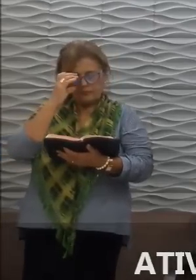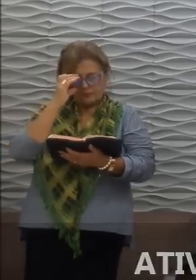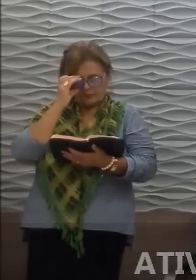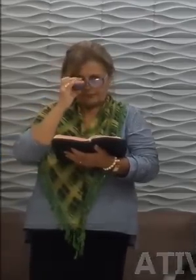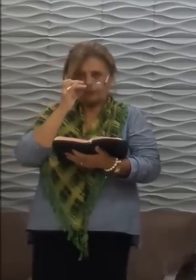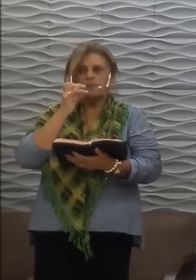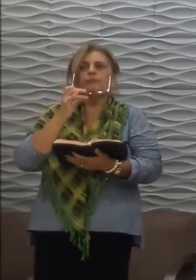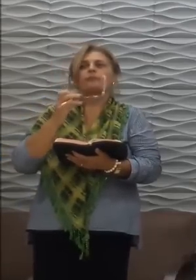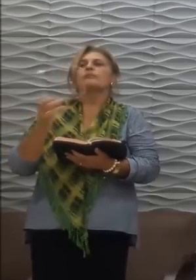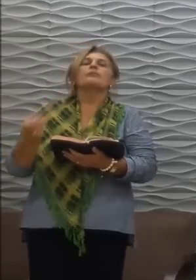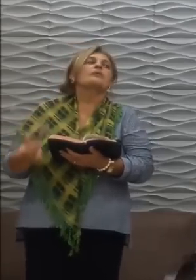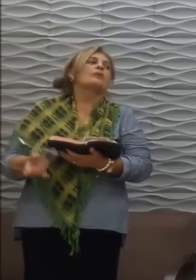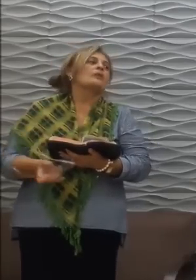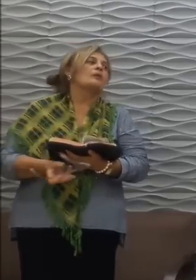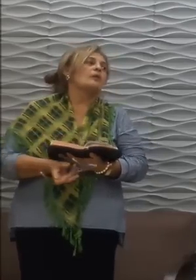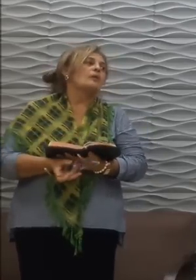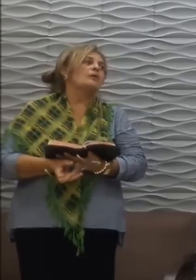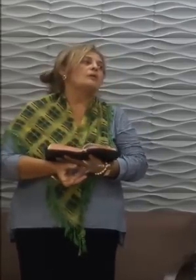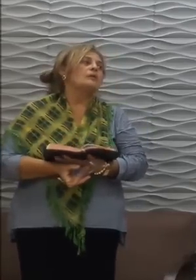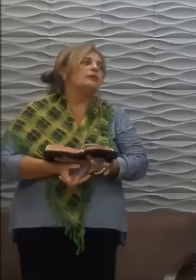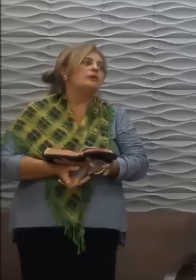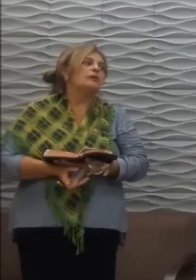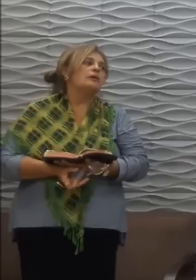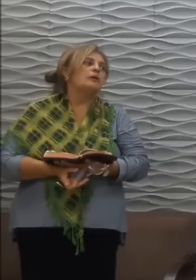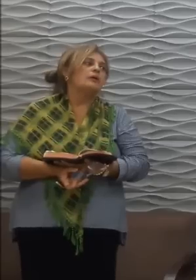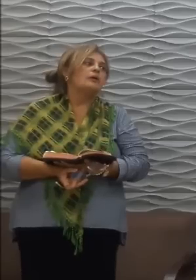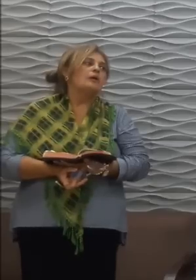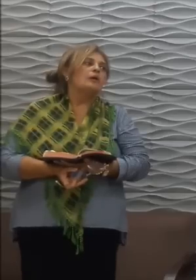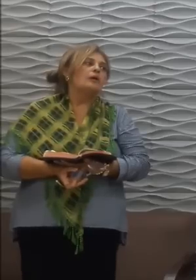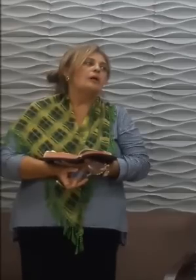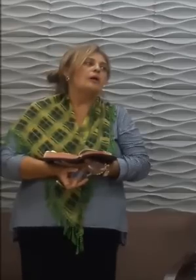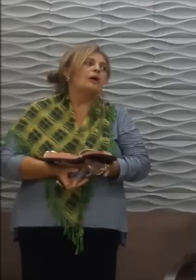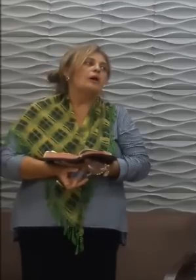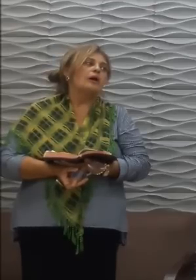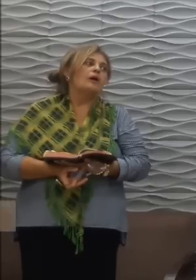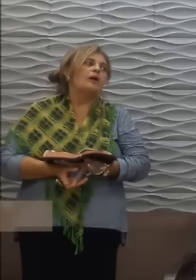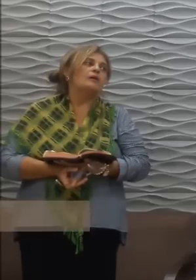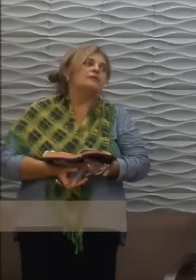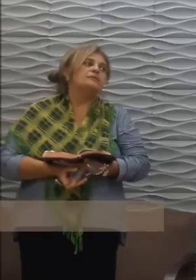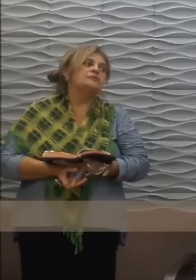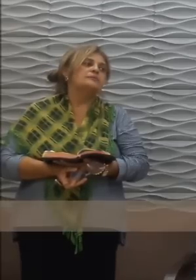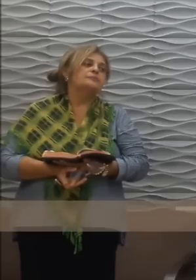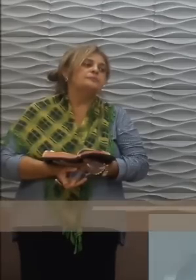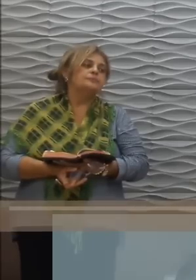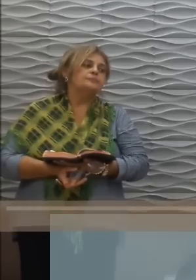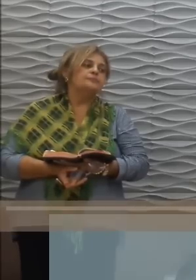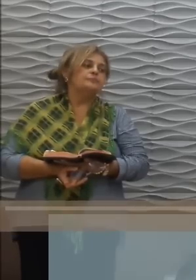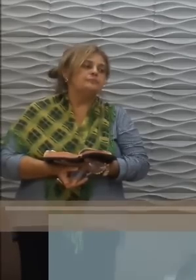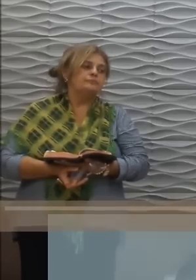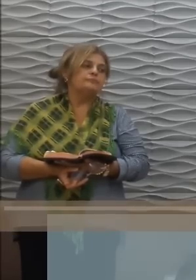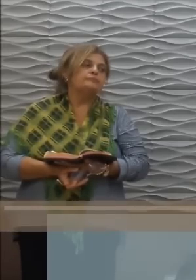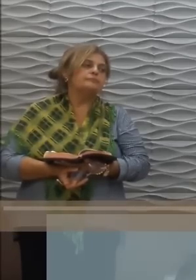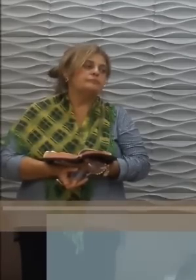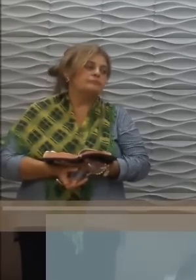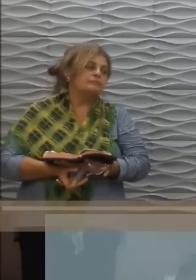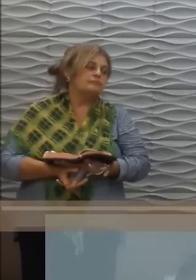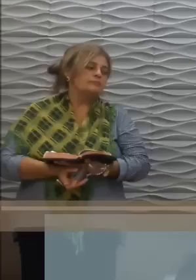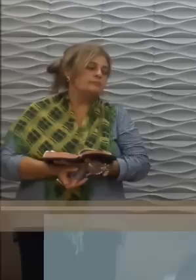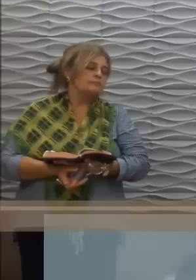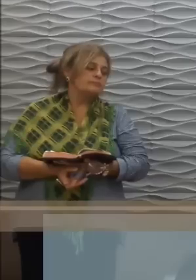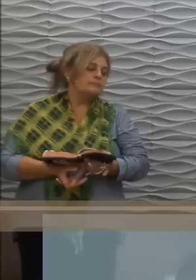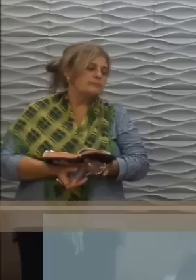ministrando, e é festividade da nossa igreja, então a gente trabalha muito afinco. Ele falou: "Não, amor, hoje eu não vou não". Eu falei: "Tá bom". Mas Deus seja